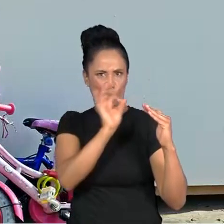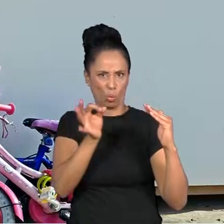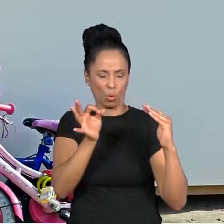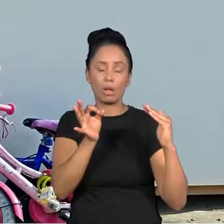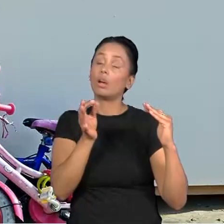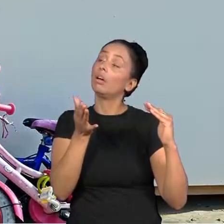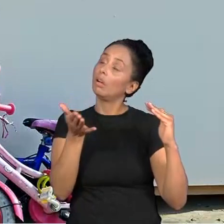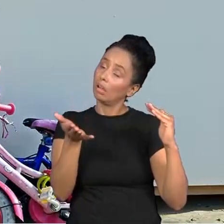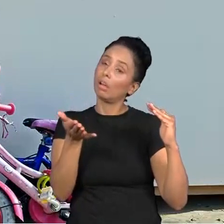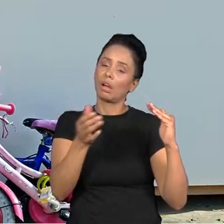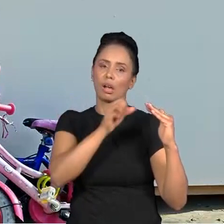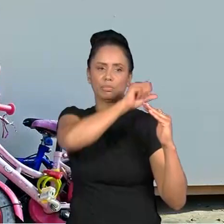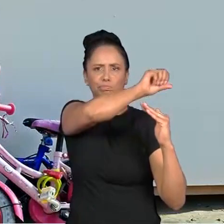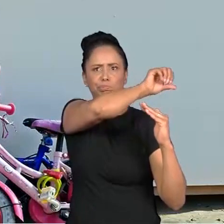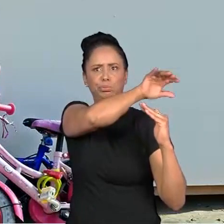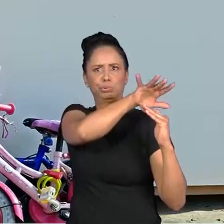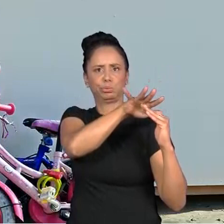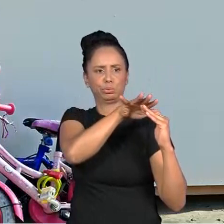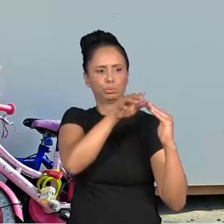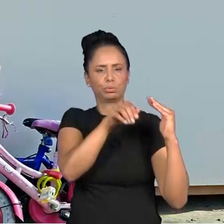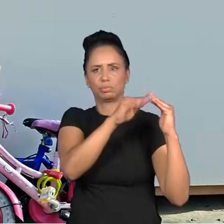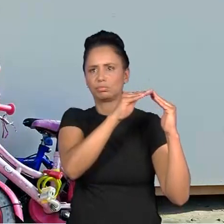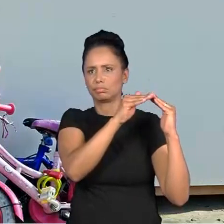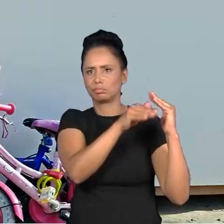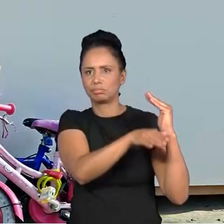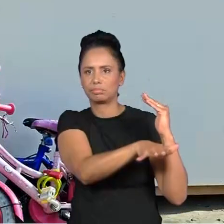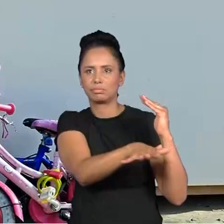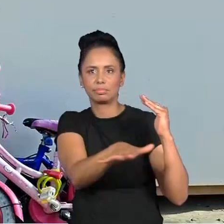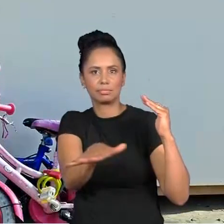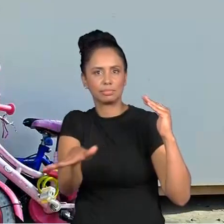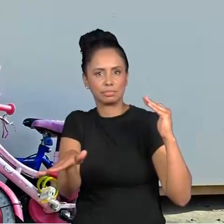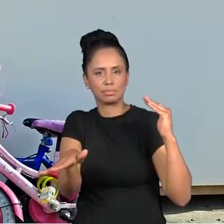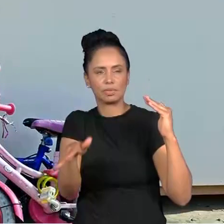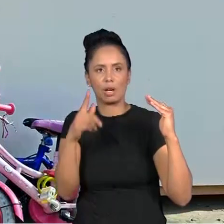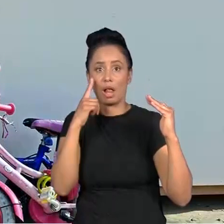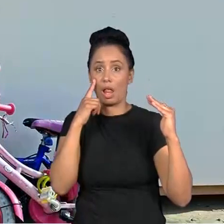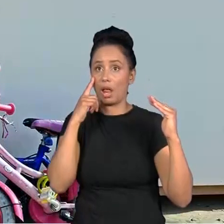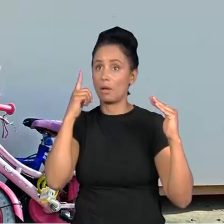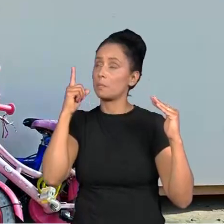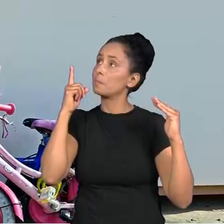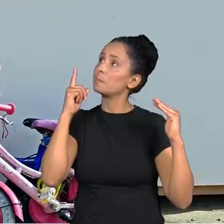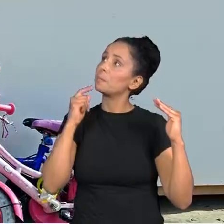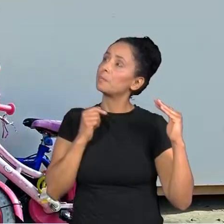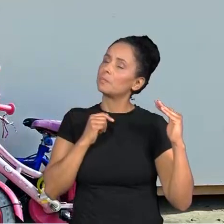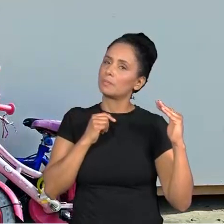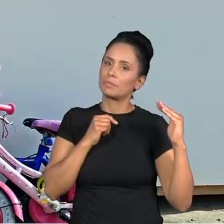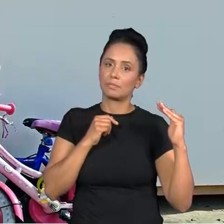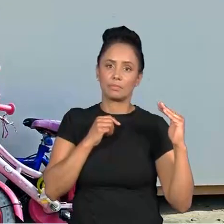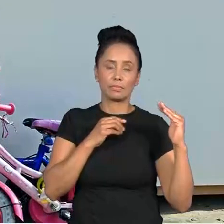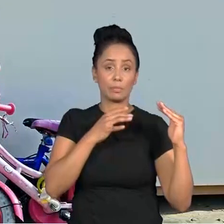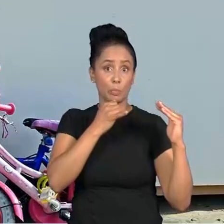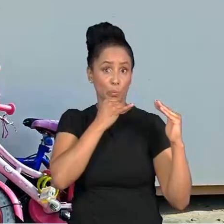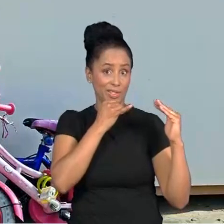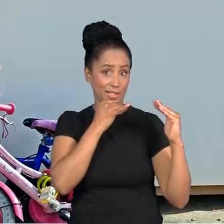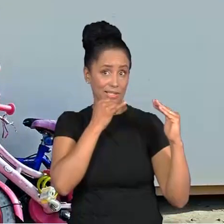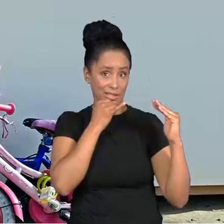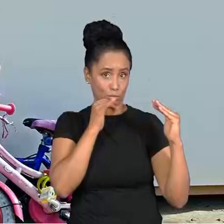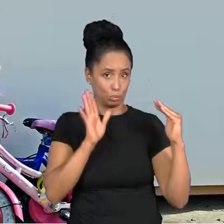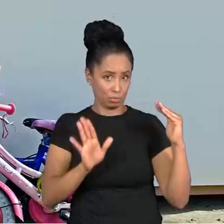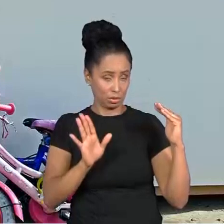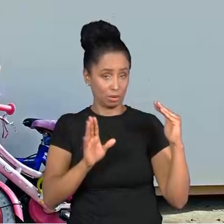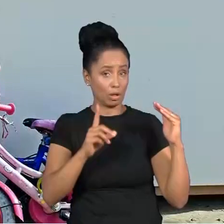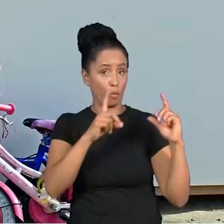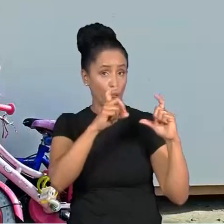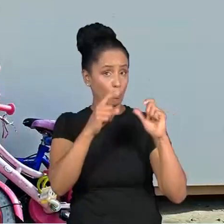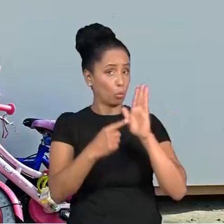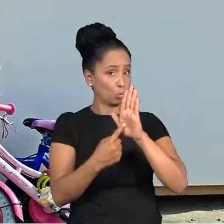Isso mesmo. Olha só, vamos fazer de conta que o sol está aqui, porque ele realmente deve estar, mas não apareceu na